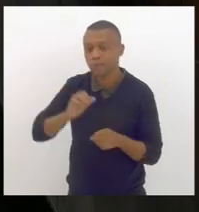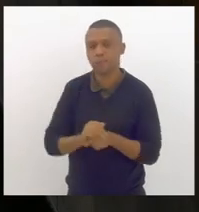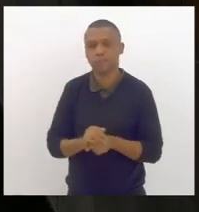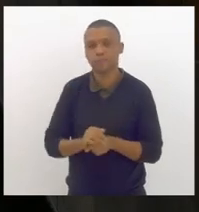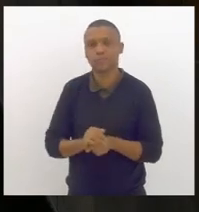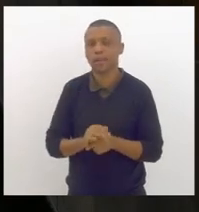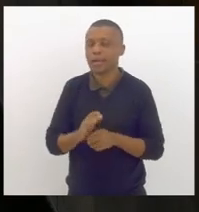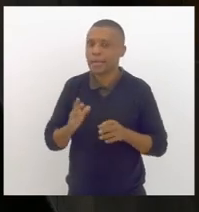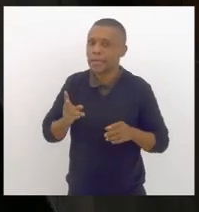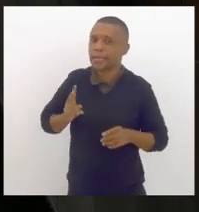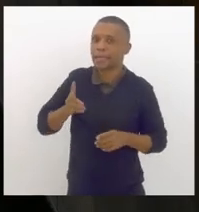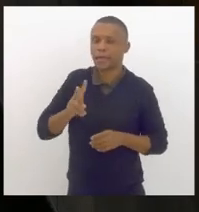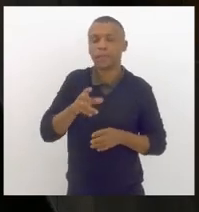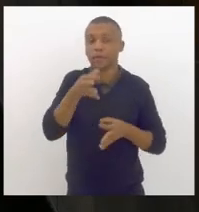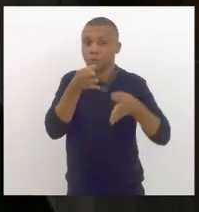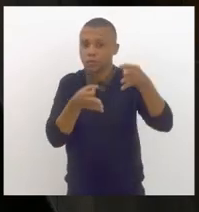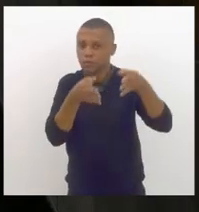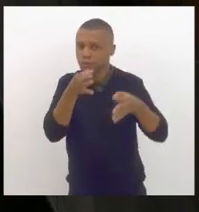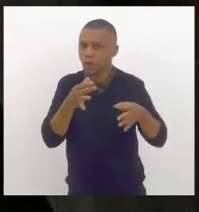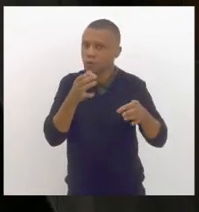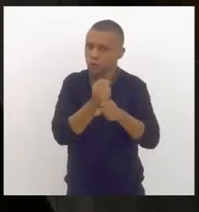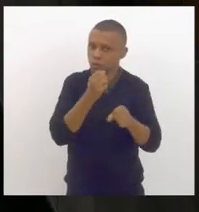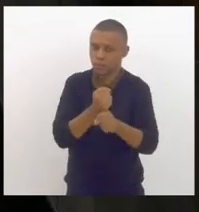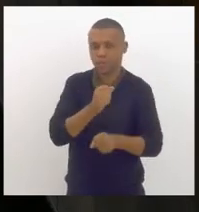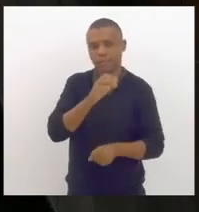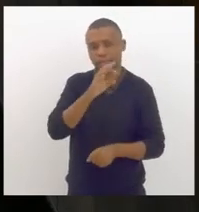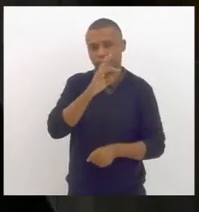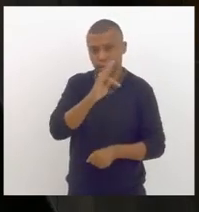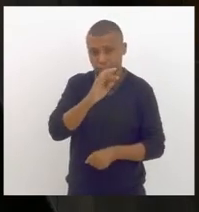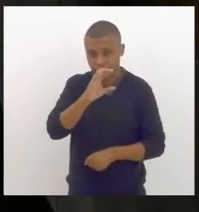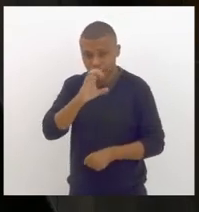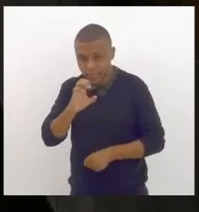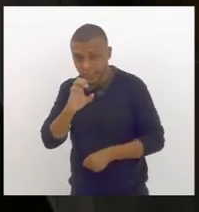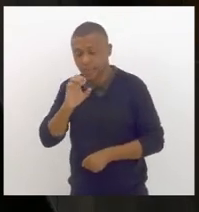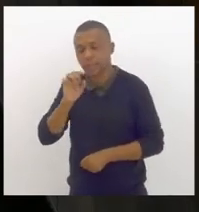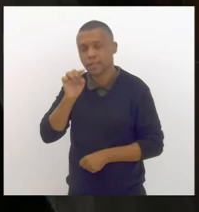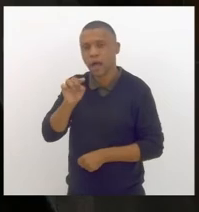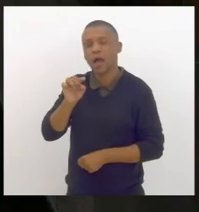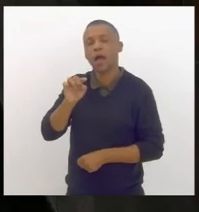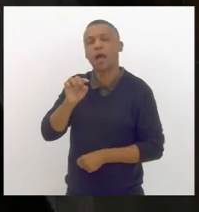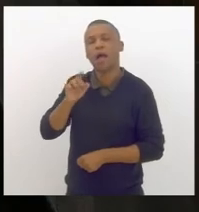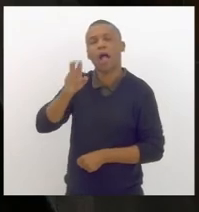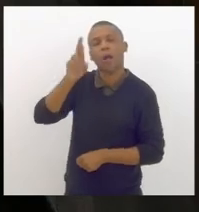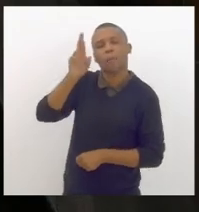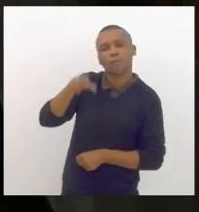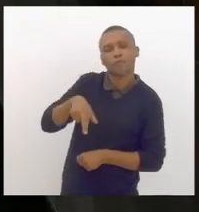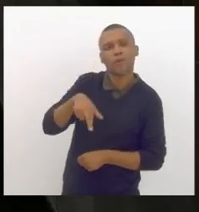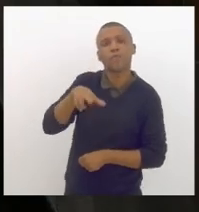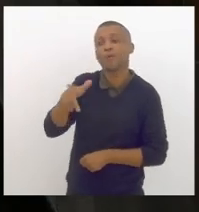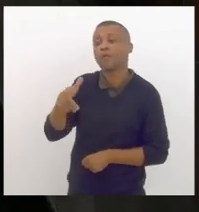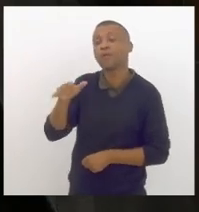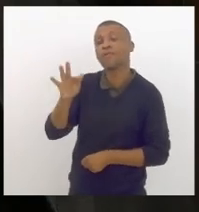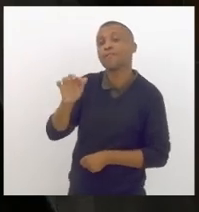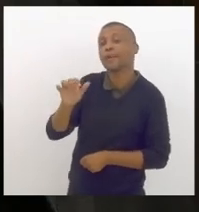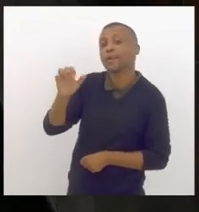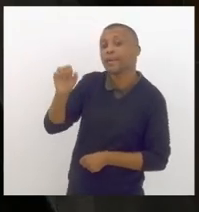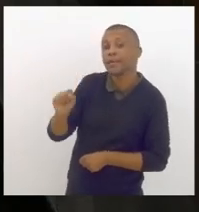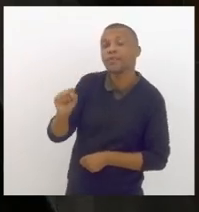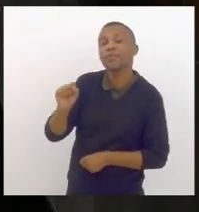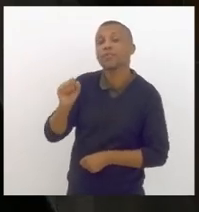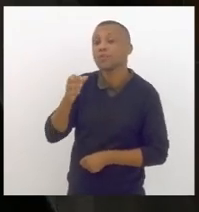rejeição das contas desses governadores, sempre o FEIS estava lá. Um dos itens criticados era a falta de